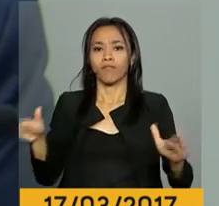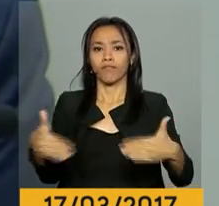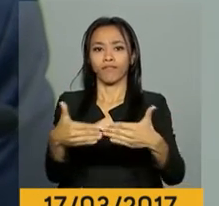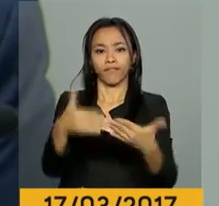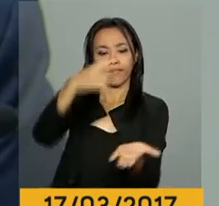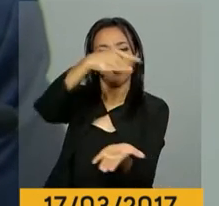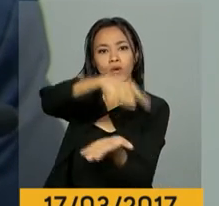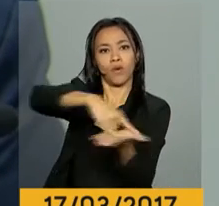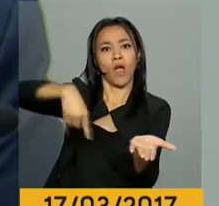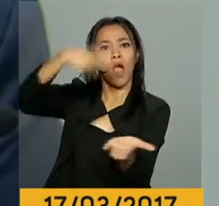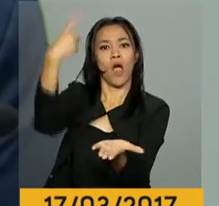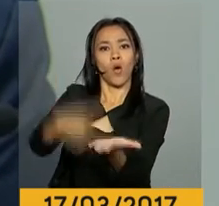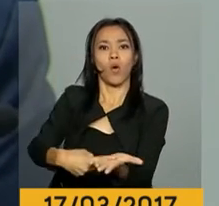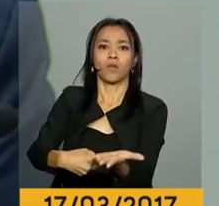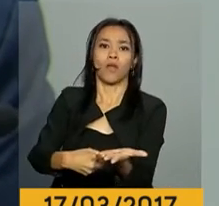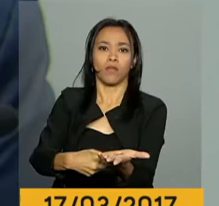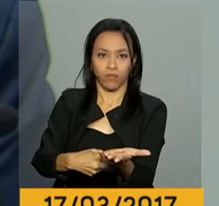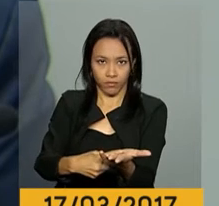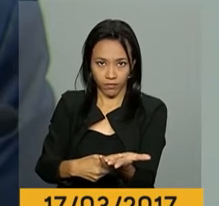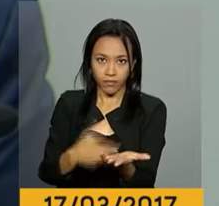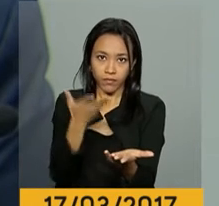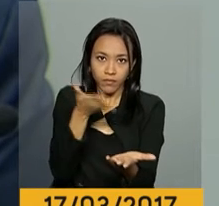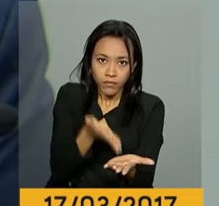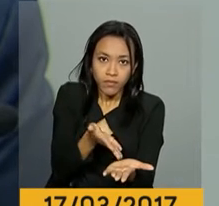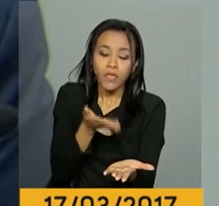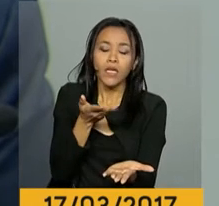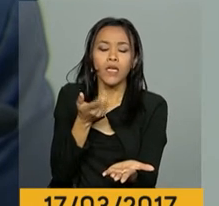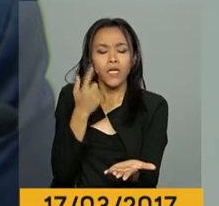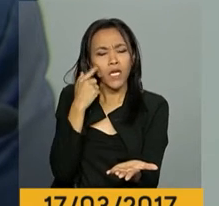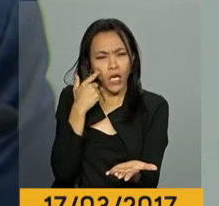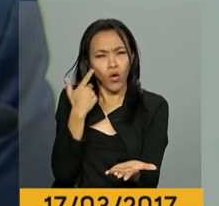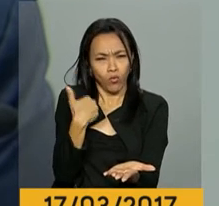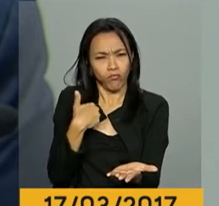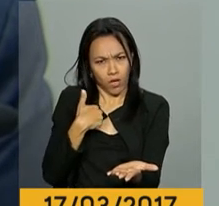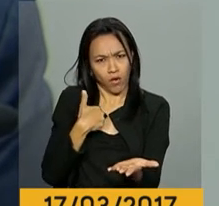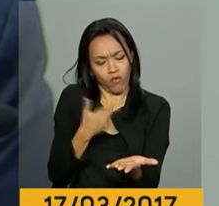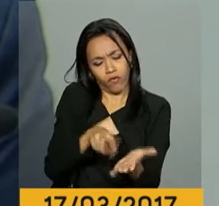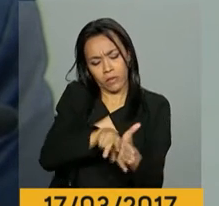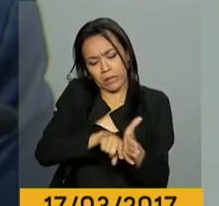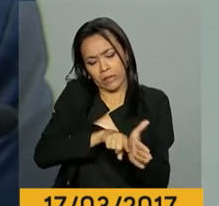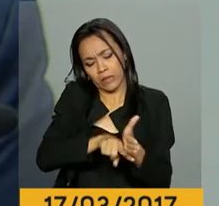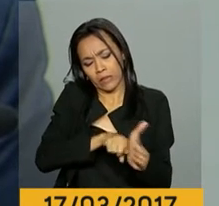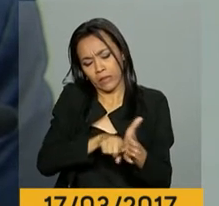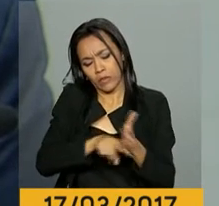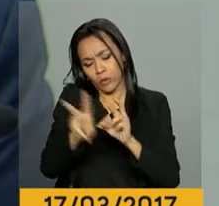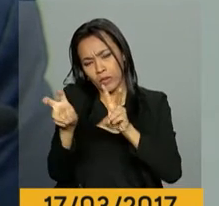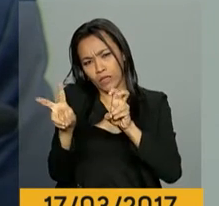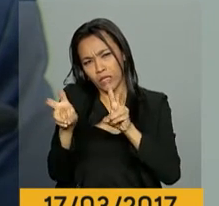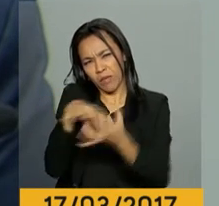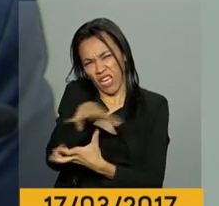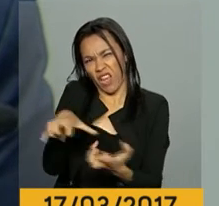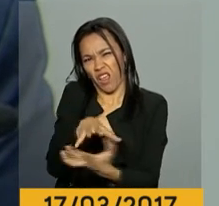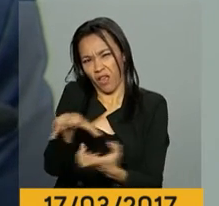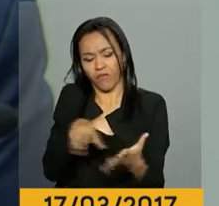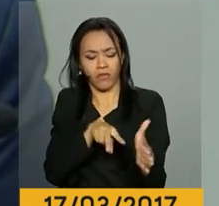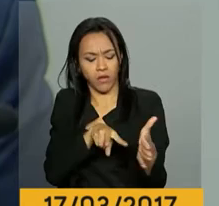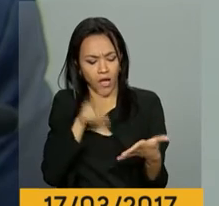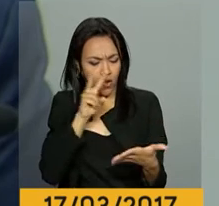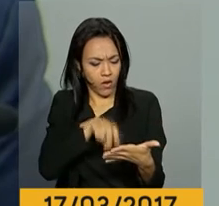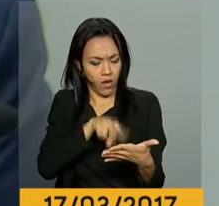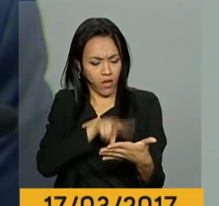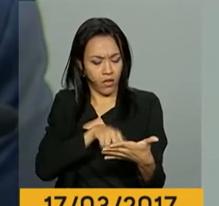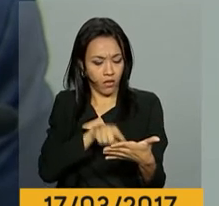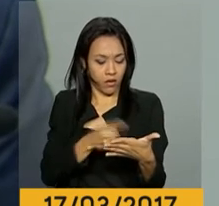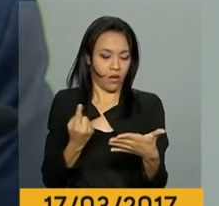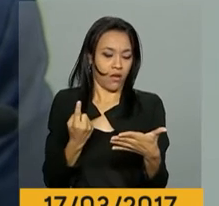acordado sobre o legislado, não é? E eu fui verificar a Constituição para examinar um tema da greve e deparei entre